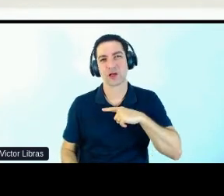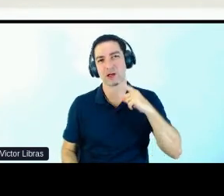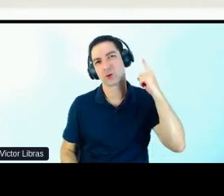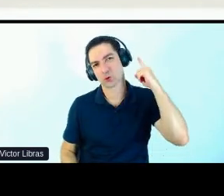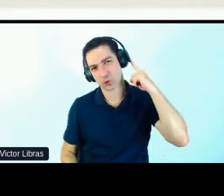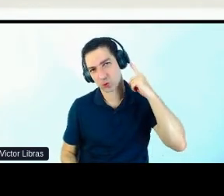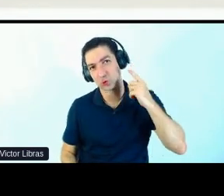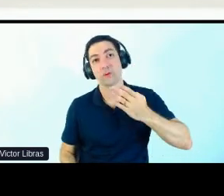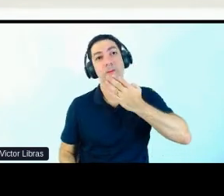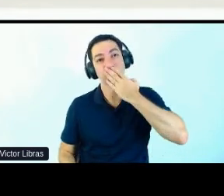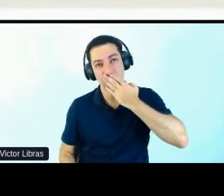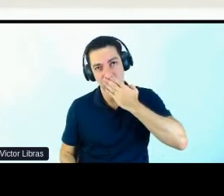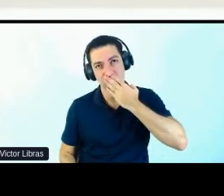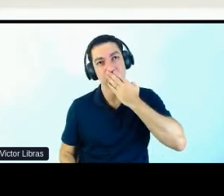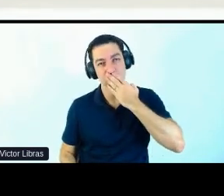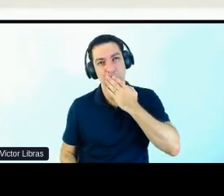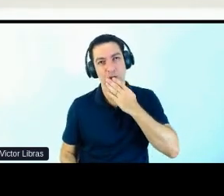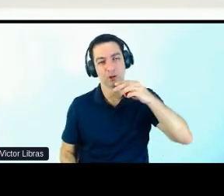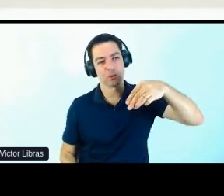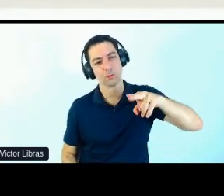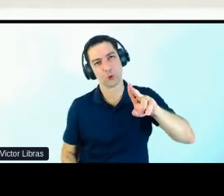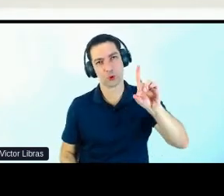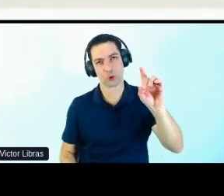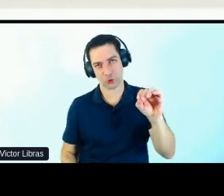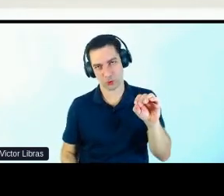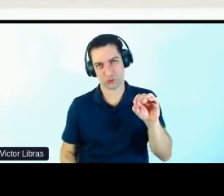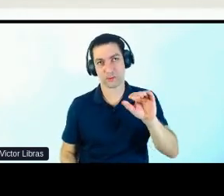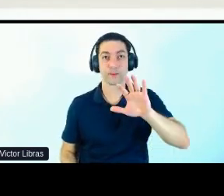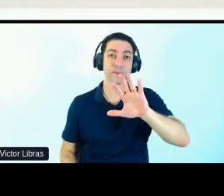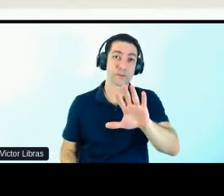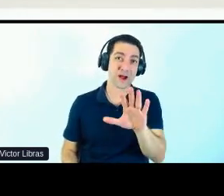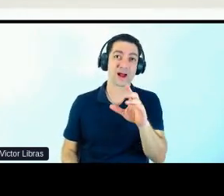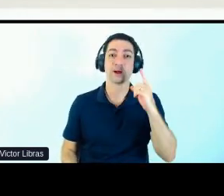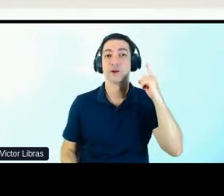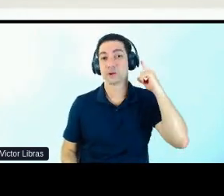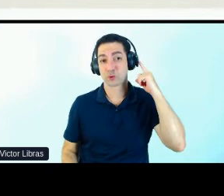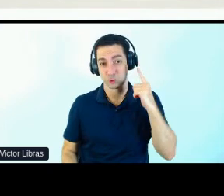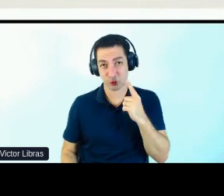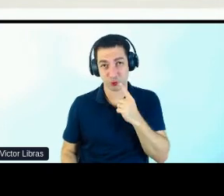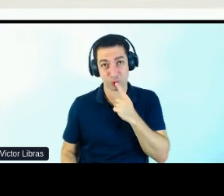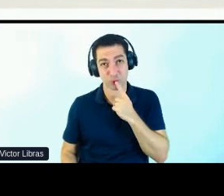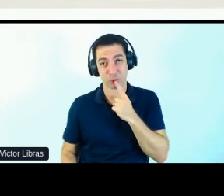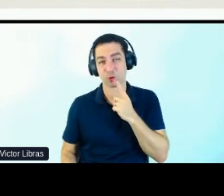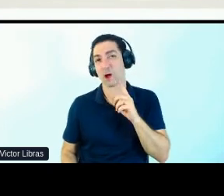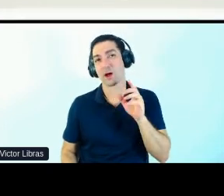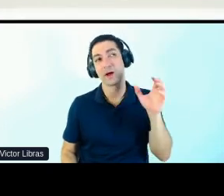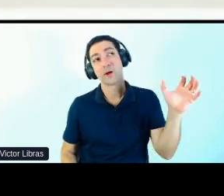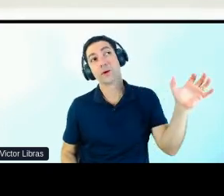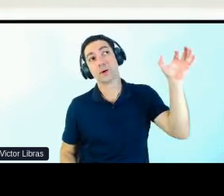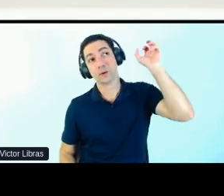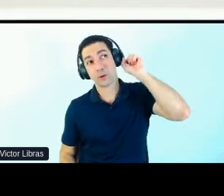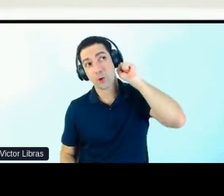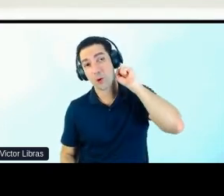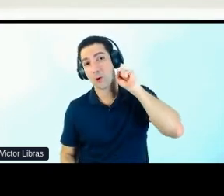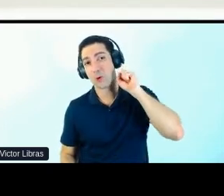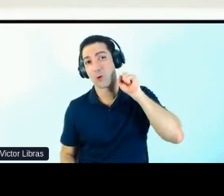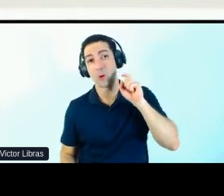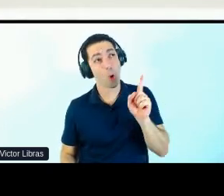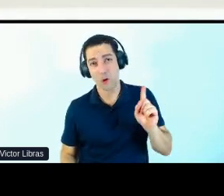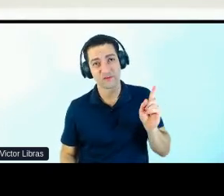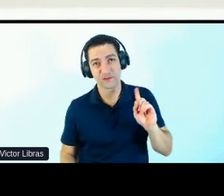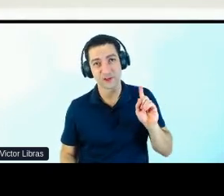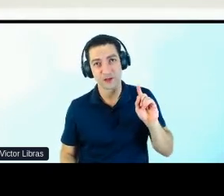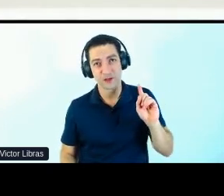surdo não ouve, nosso aprendizado da fala é muito